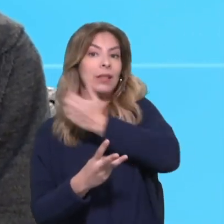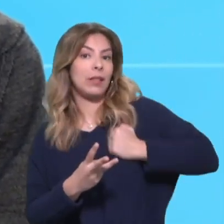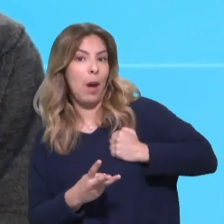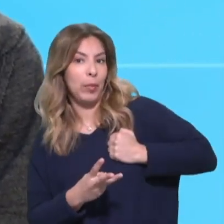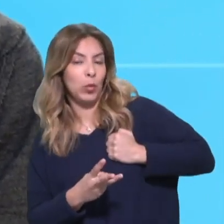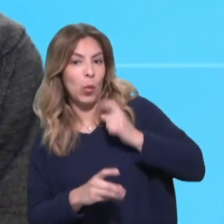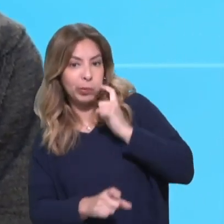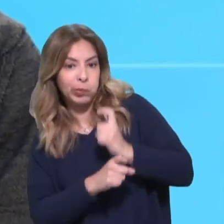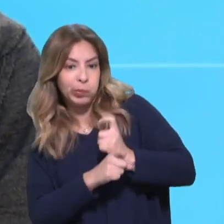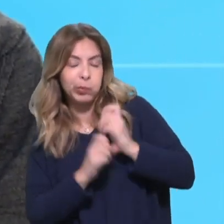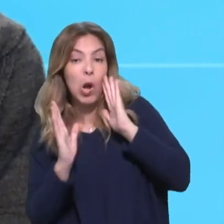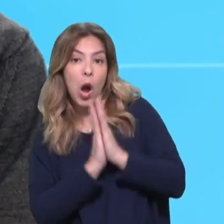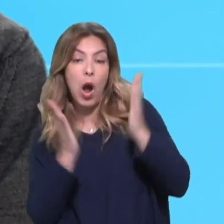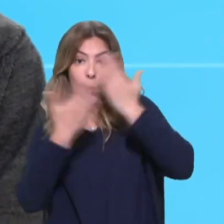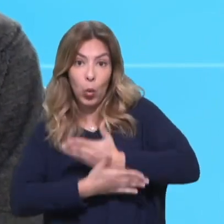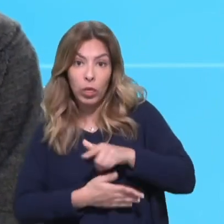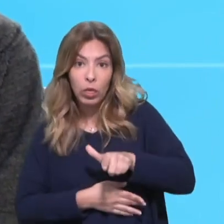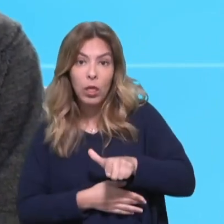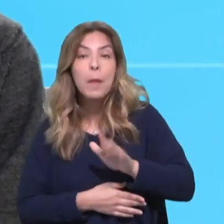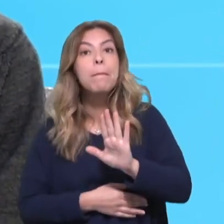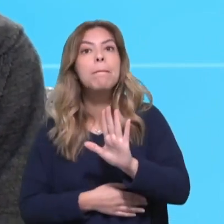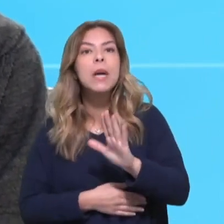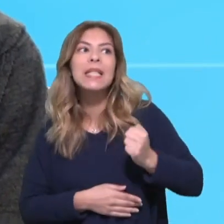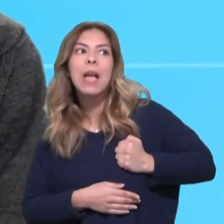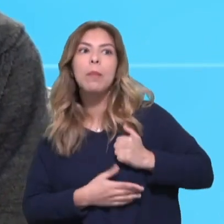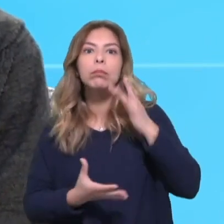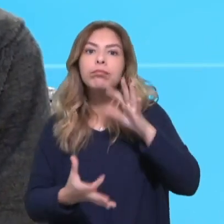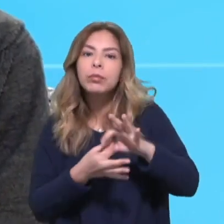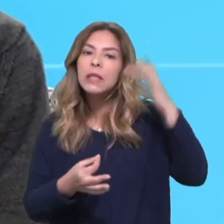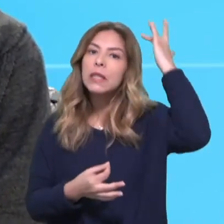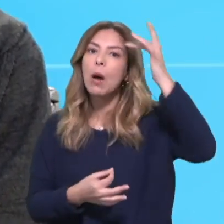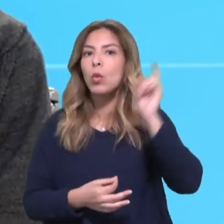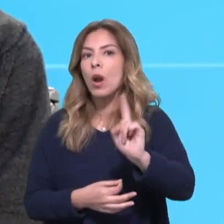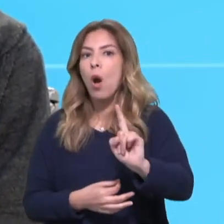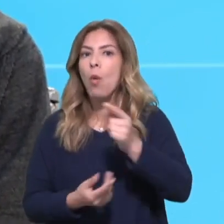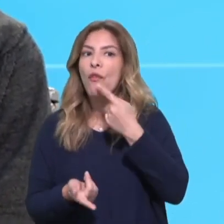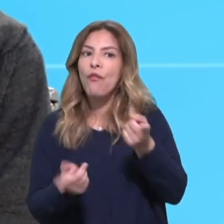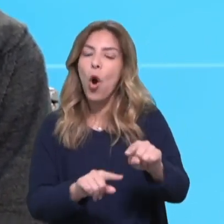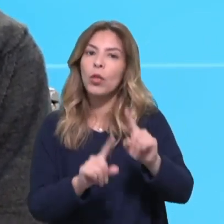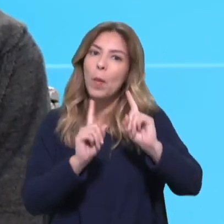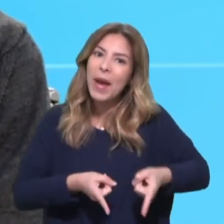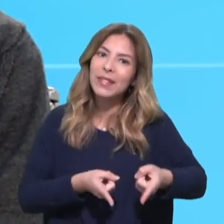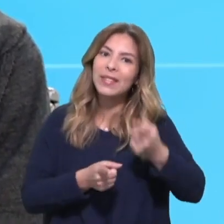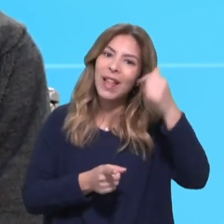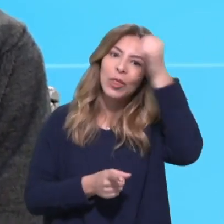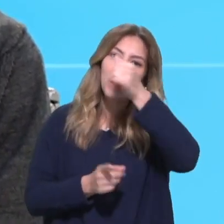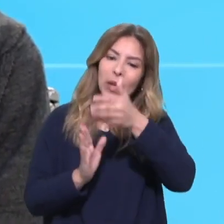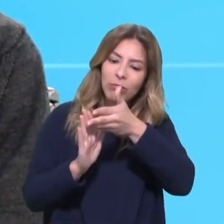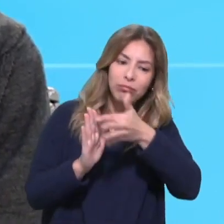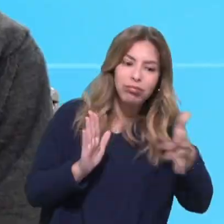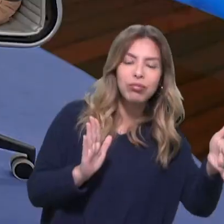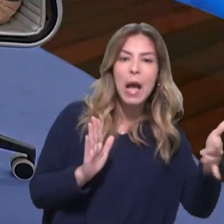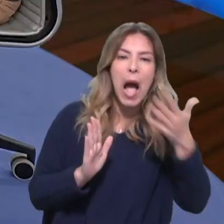Mas, efetivamente, a Vigília já não faz parte do Sábado Santo. Já é a inauguração do Domingo de Páscoa, terceiro dia do Tríduo